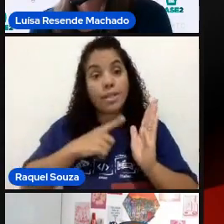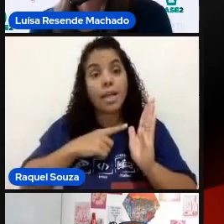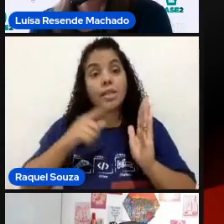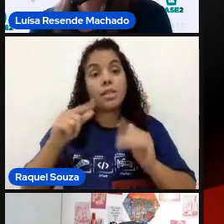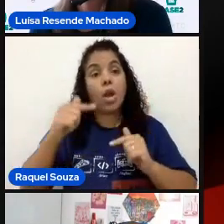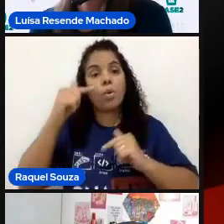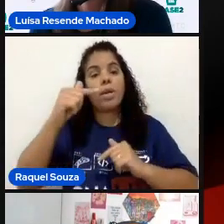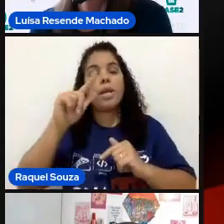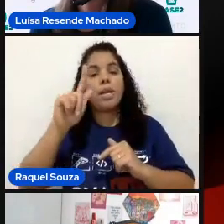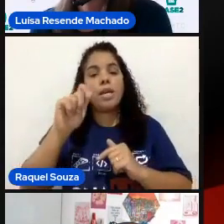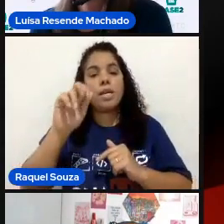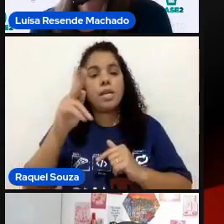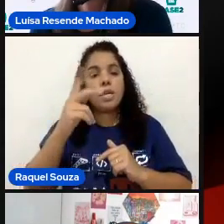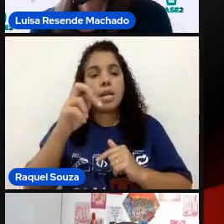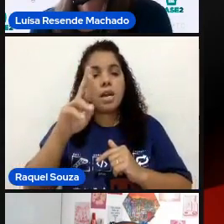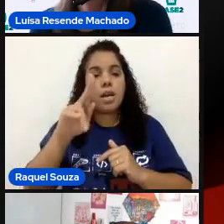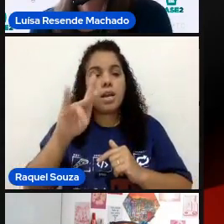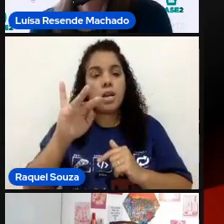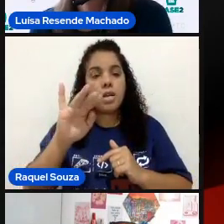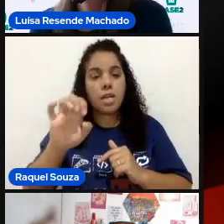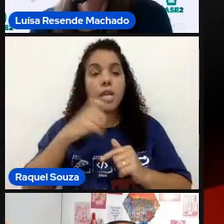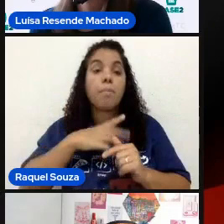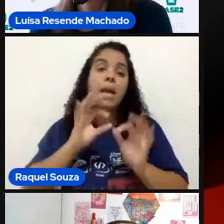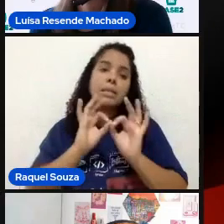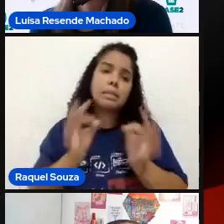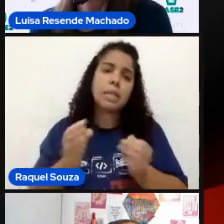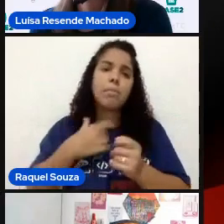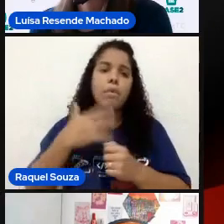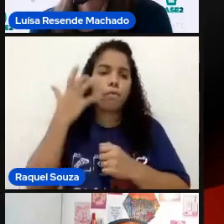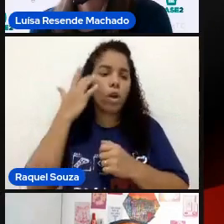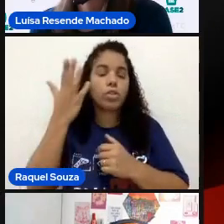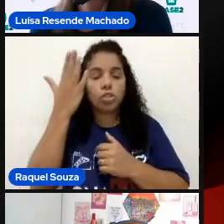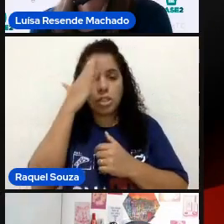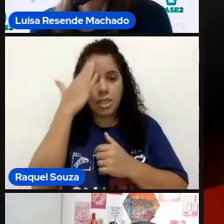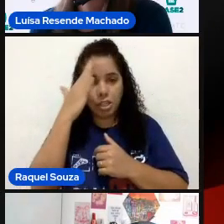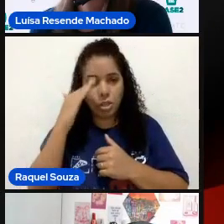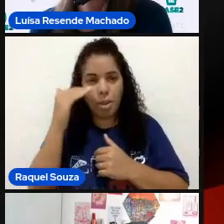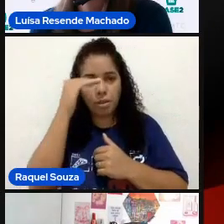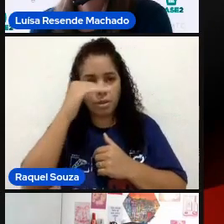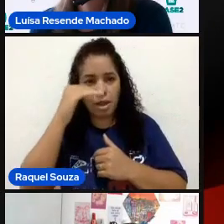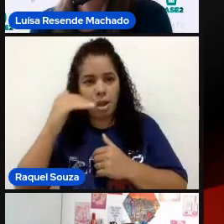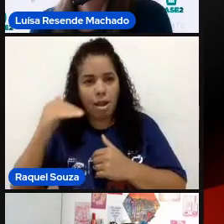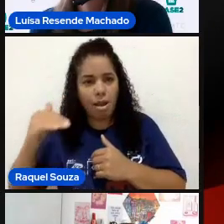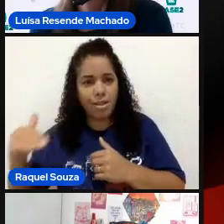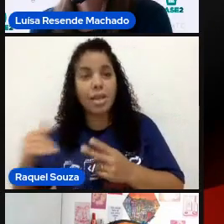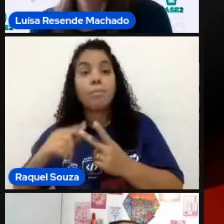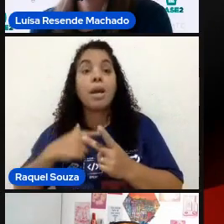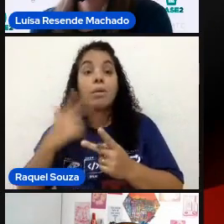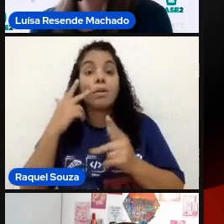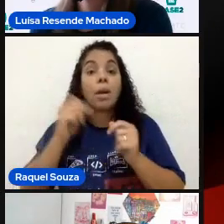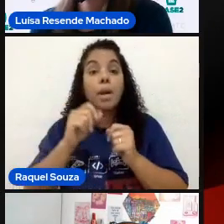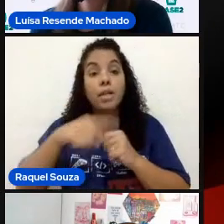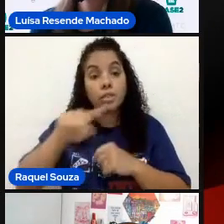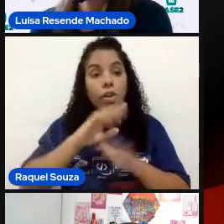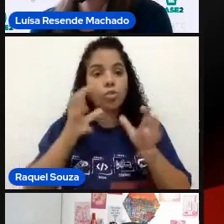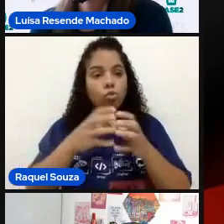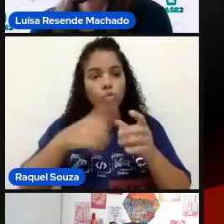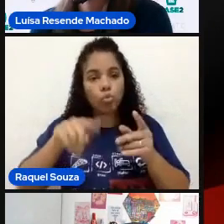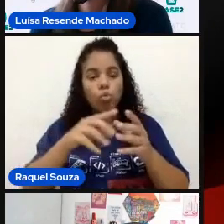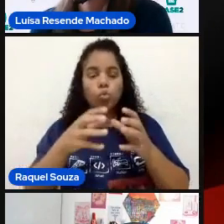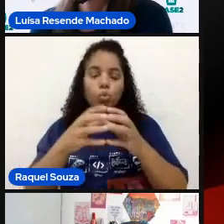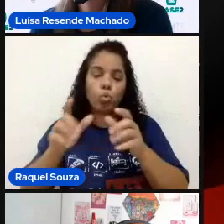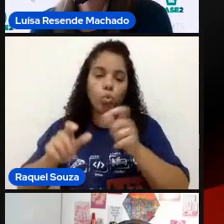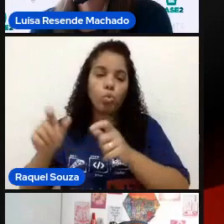bem simples, de fácil entendimento, e a partir dali a gente ia construindo, junto com os demais membros do time, esse